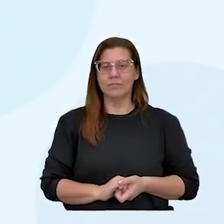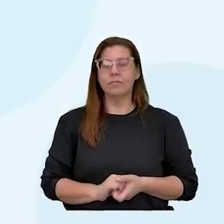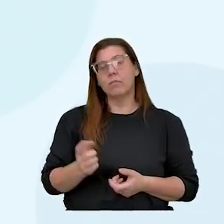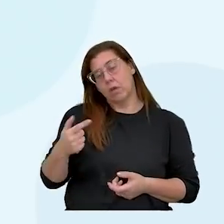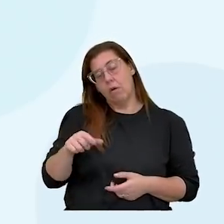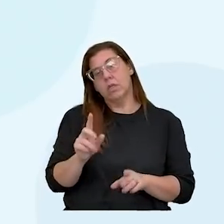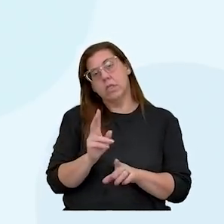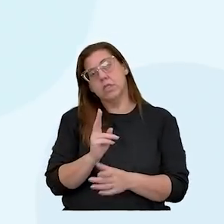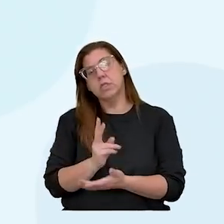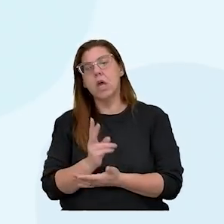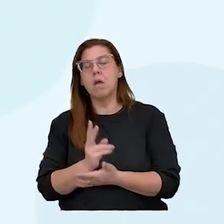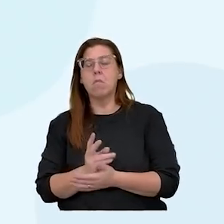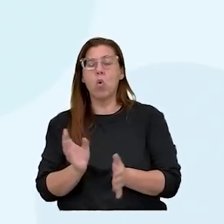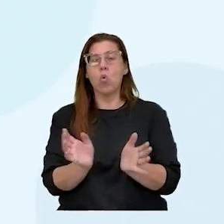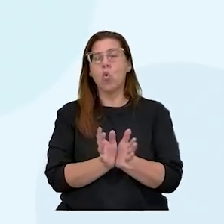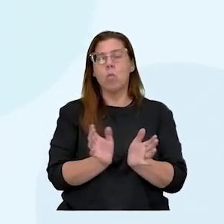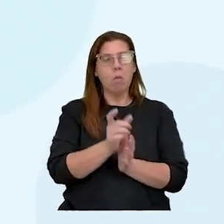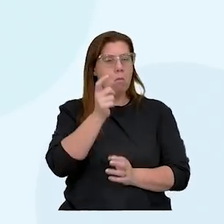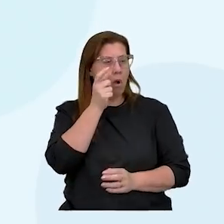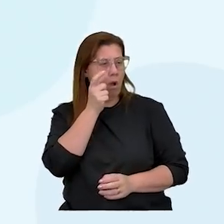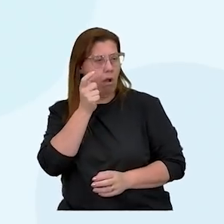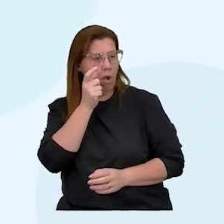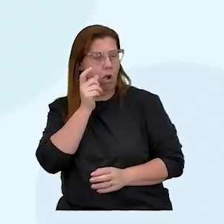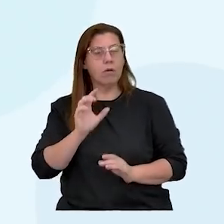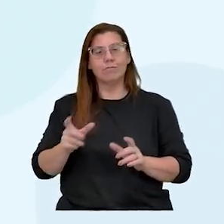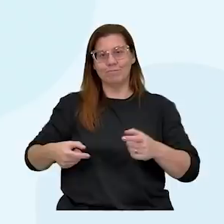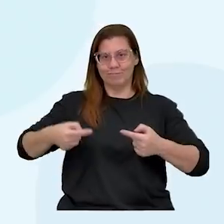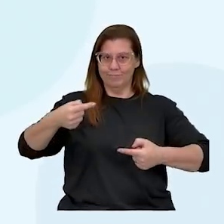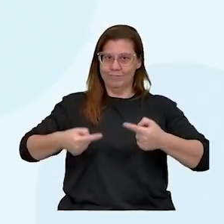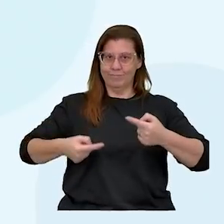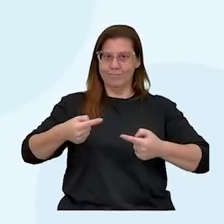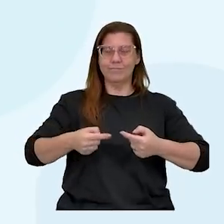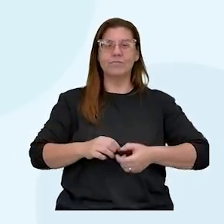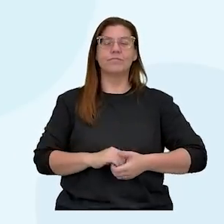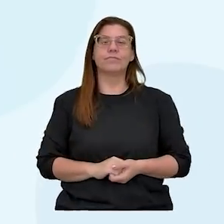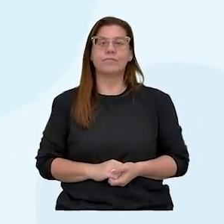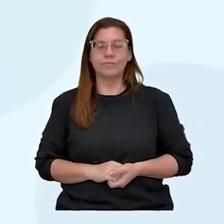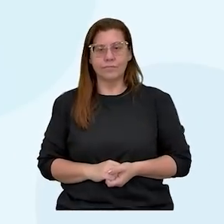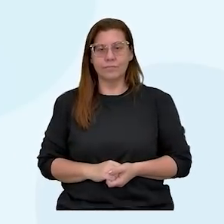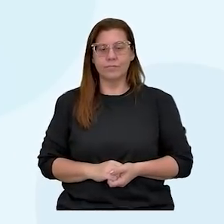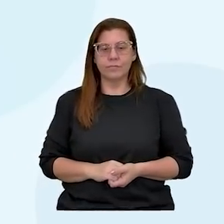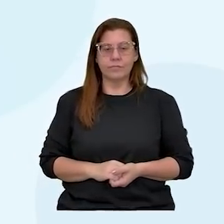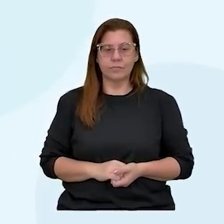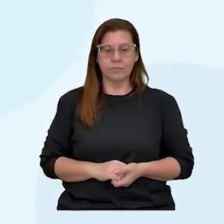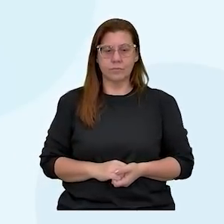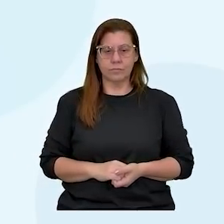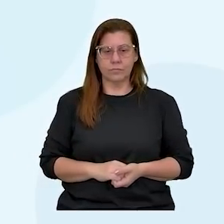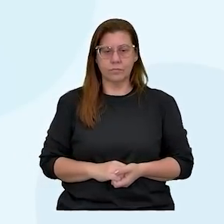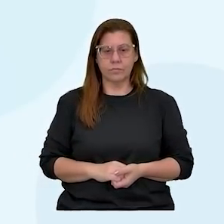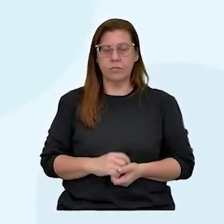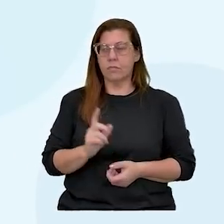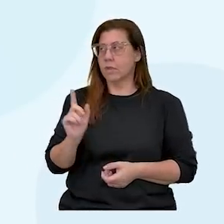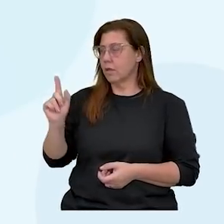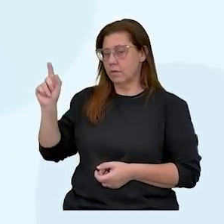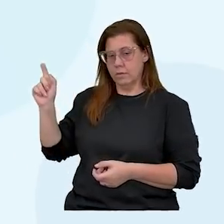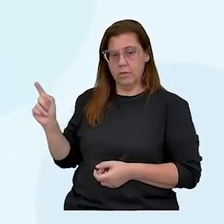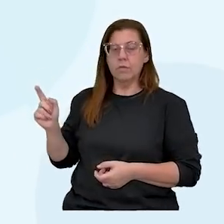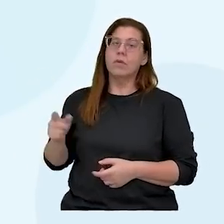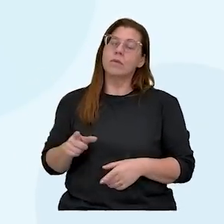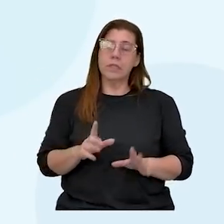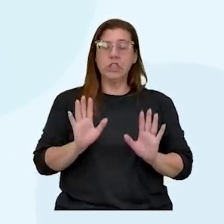assim. E isso traz mais credibilidade, porque a gente fala assim, olha, ele conseguiu, ele sabe do que ele está falando, ou ela, né? O que eles